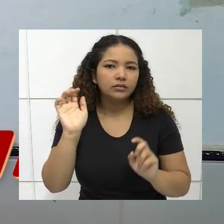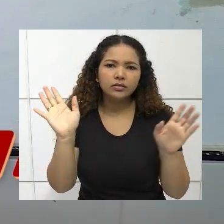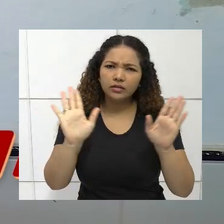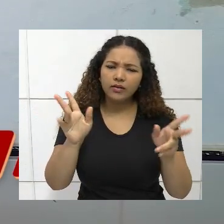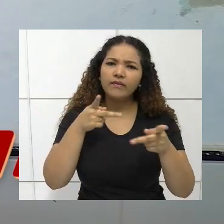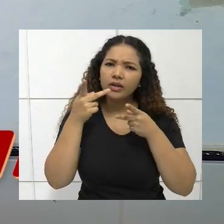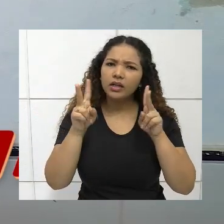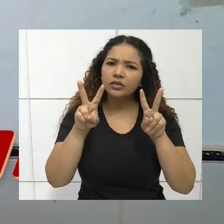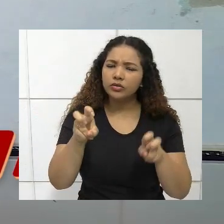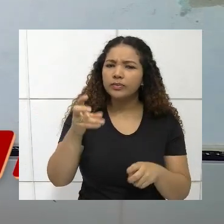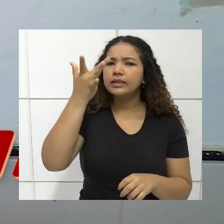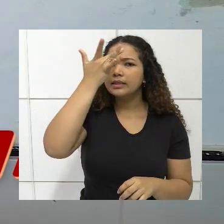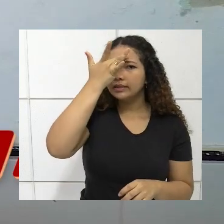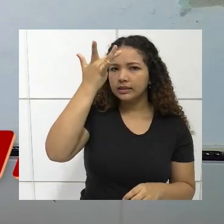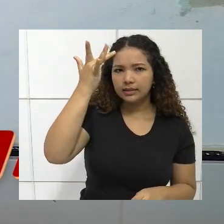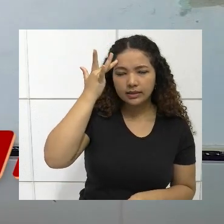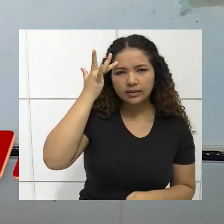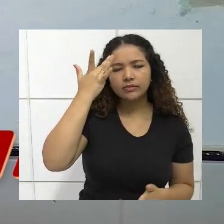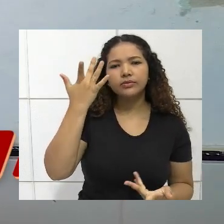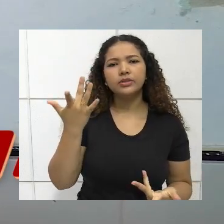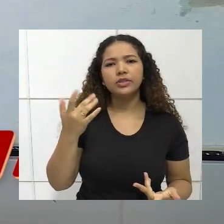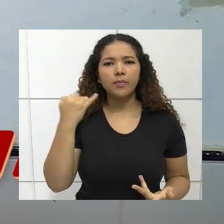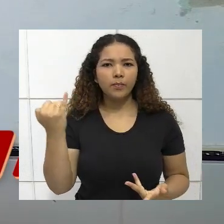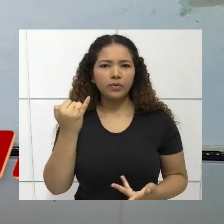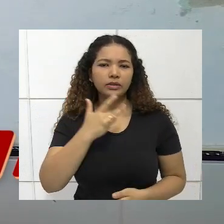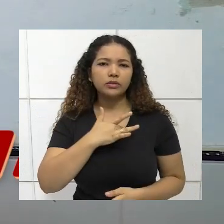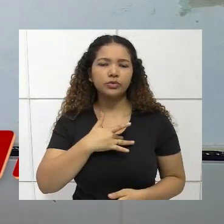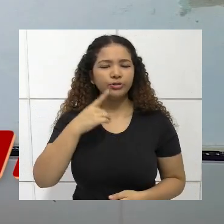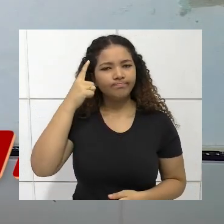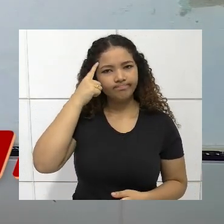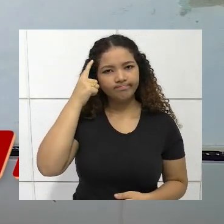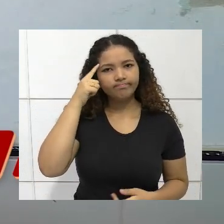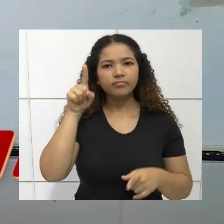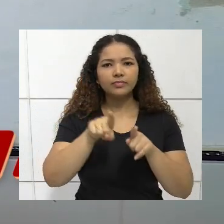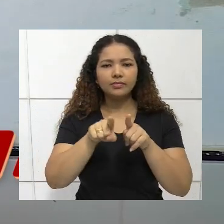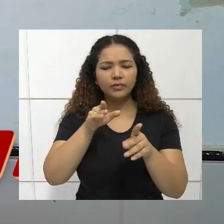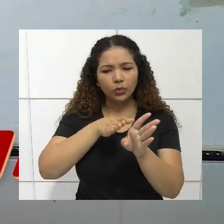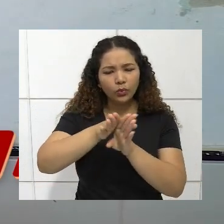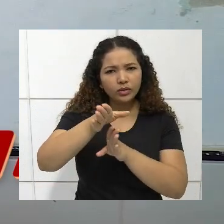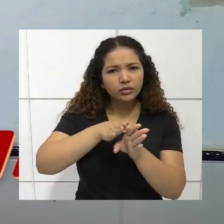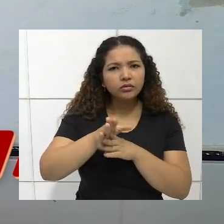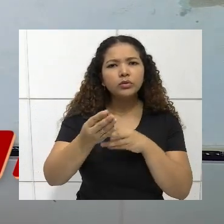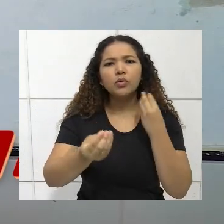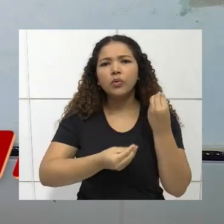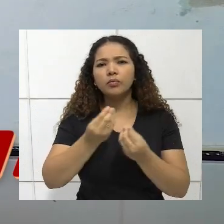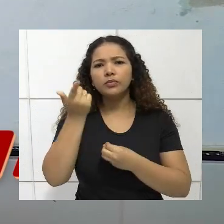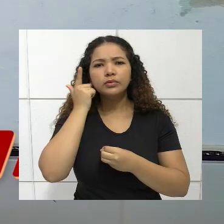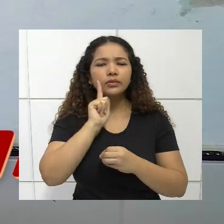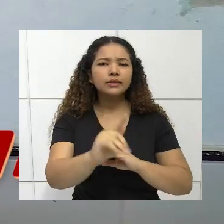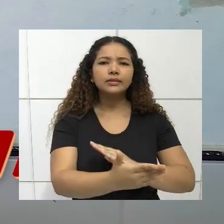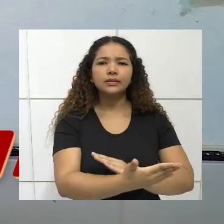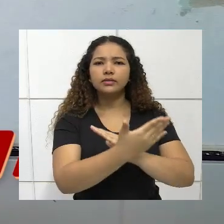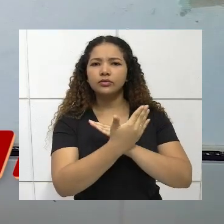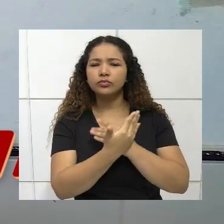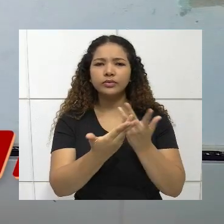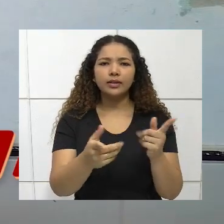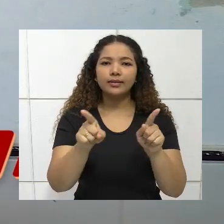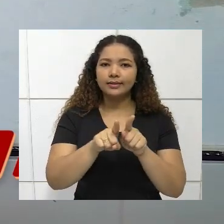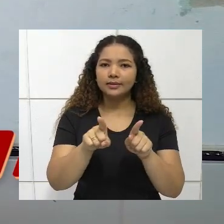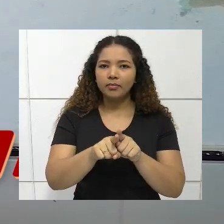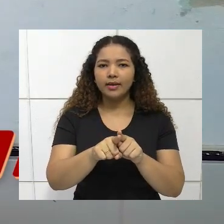sobre saúde mental, falando sobre orientação, onde procurar ajuda, escutando esses